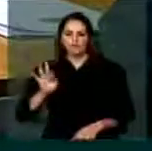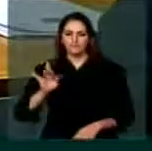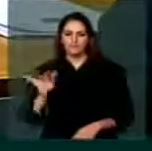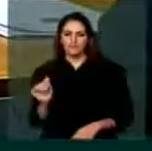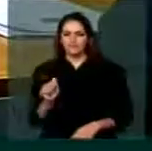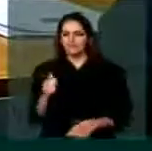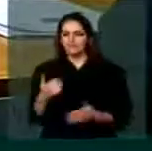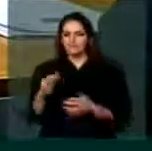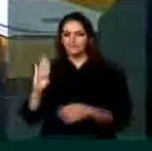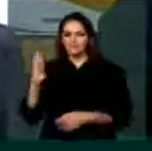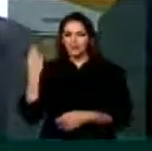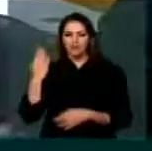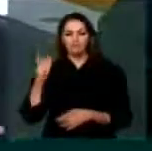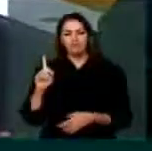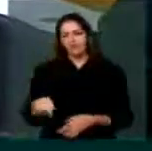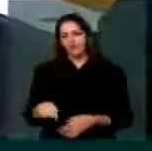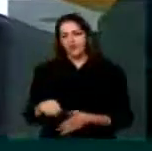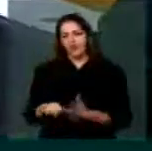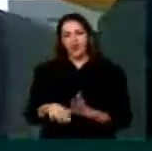fora?